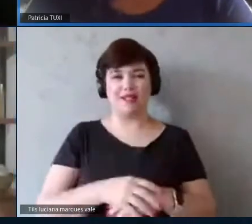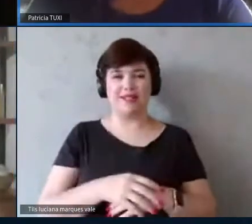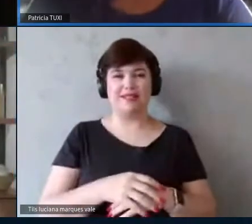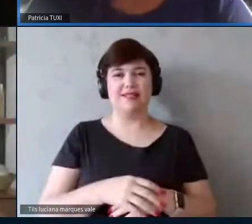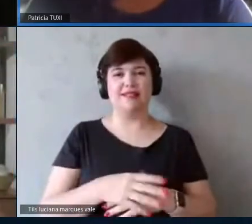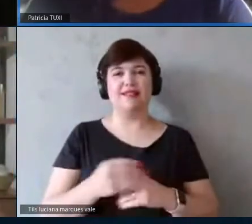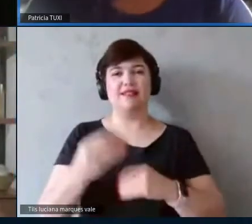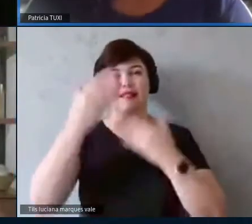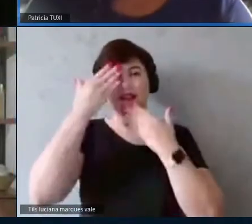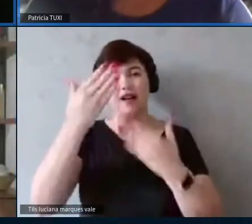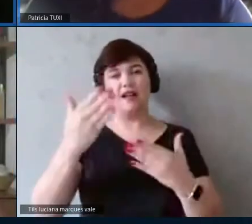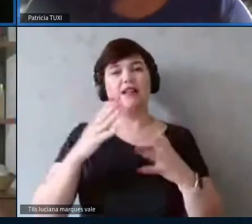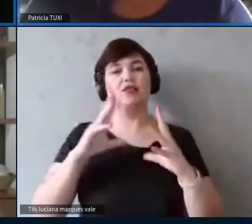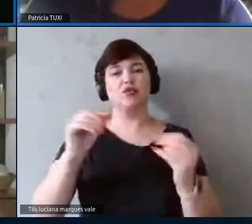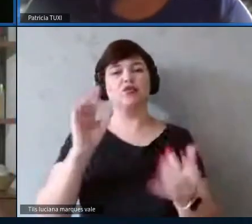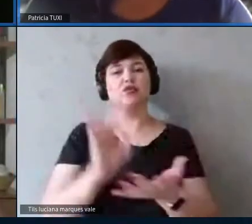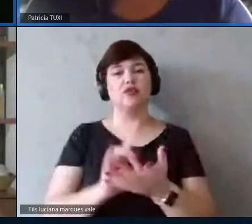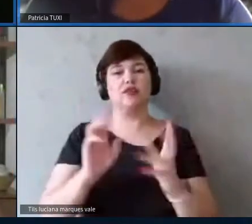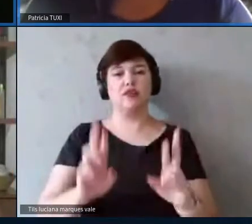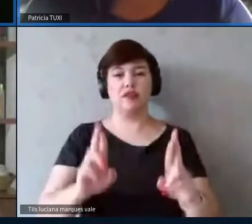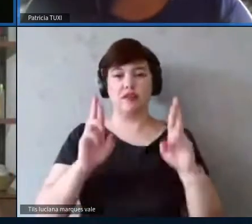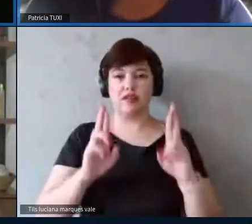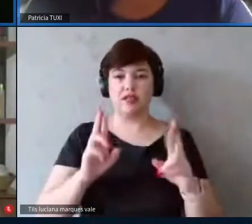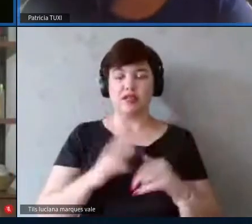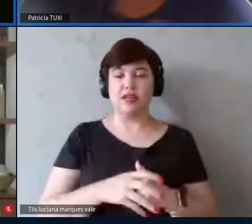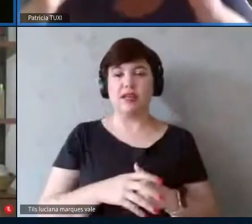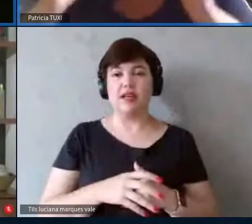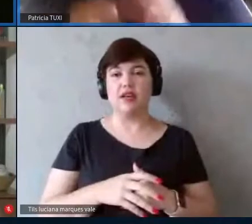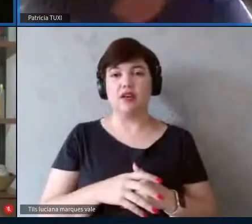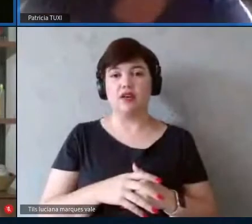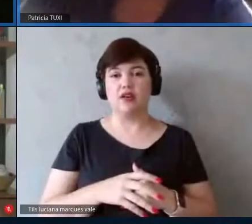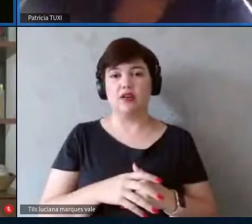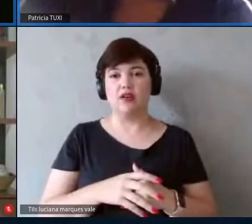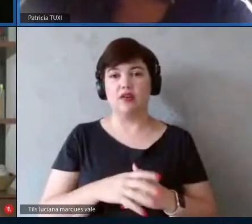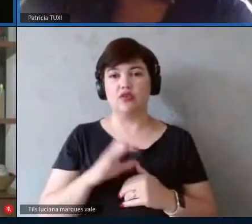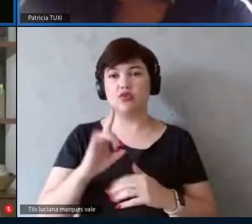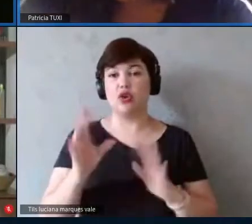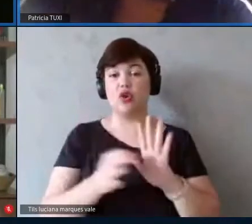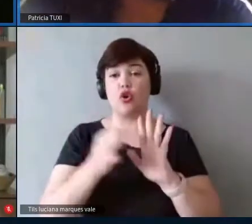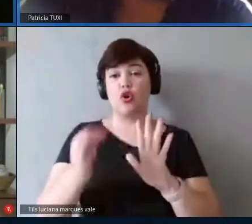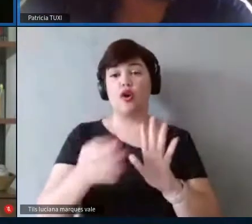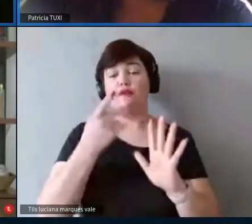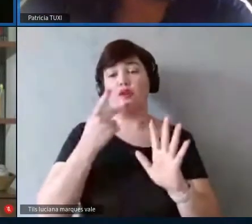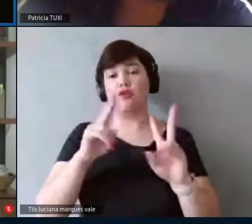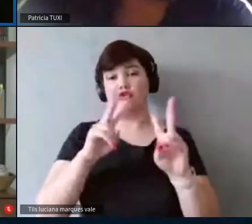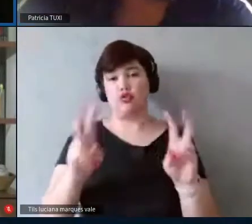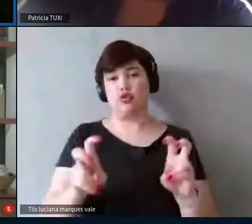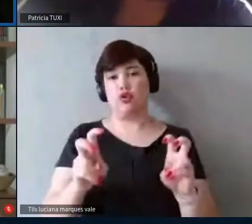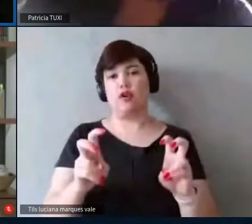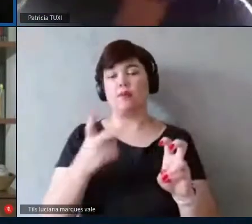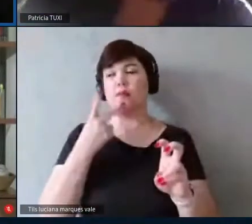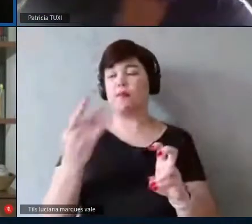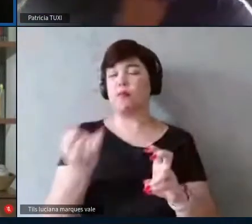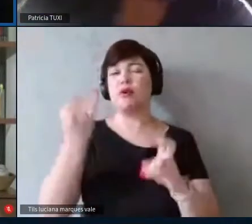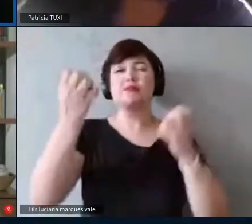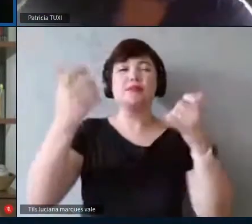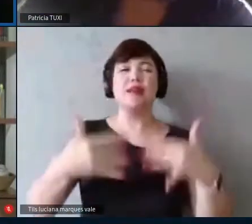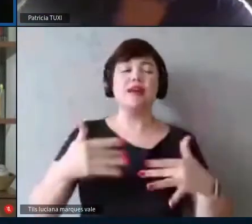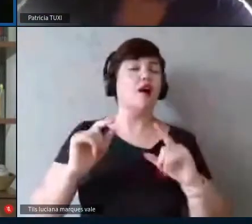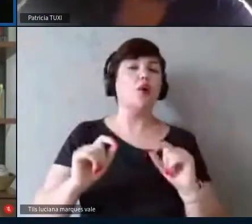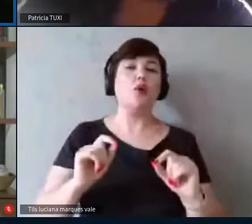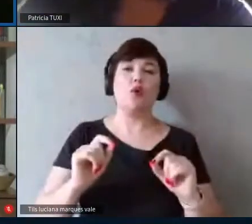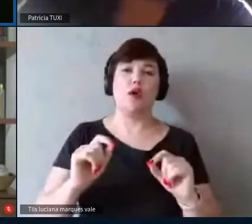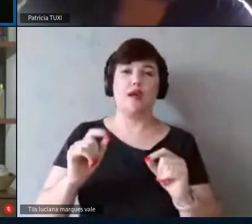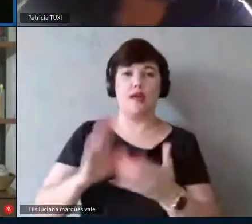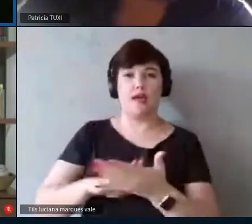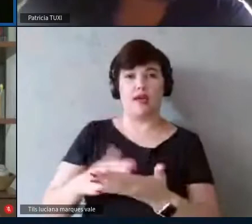Muito agradecer. E eu espero só uma coisa, só um comentário, que é bem importante falar isso. Os